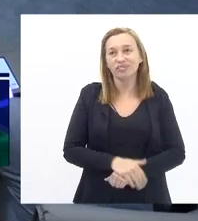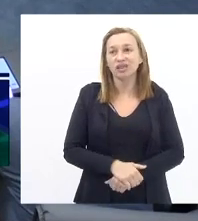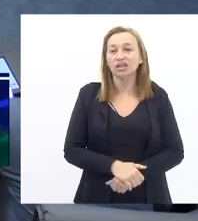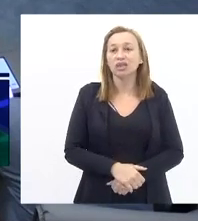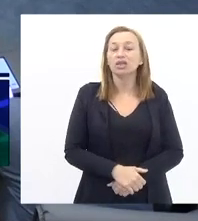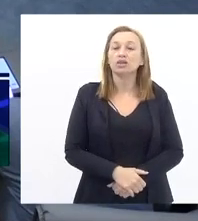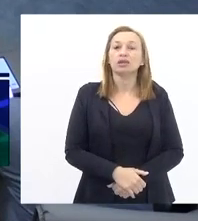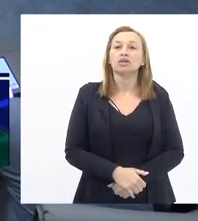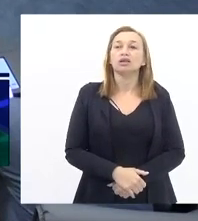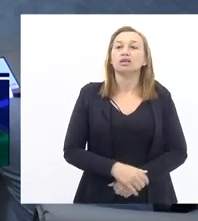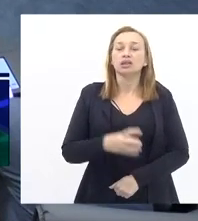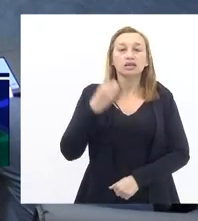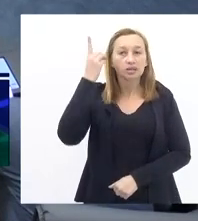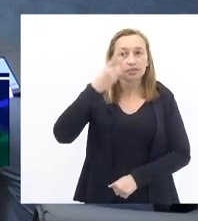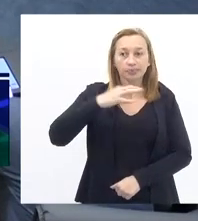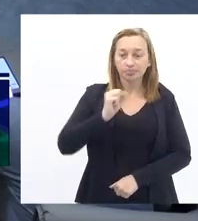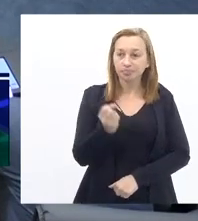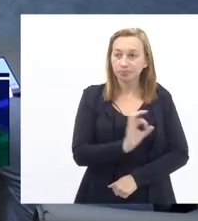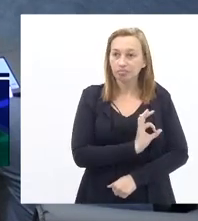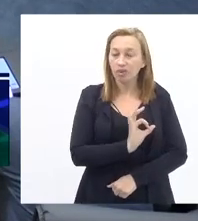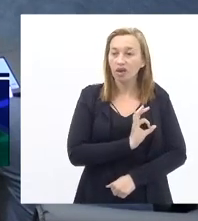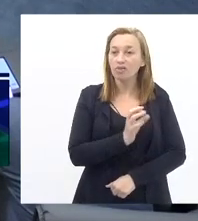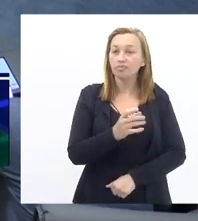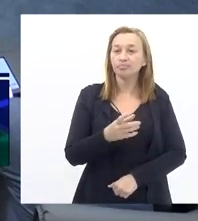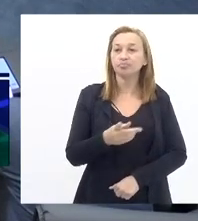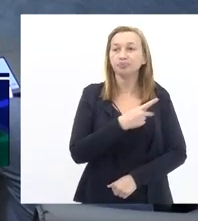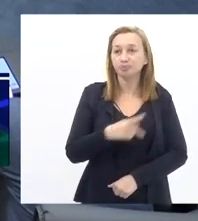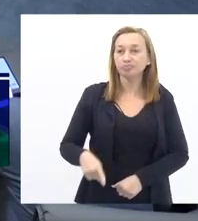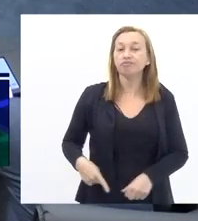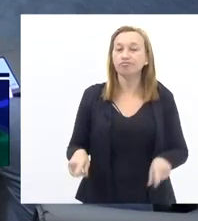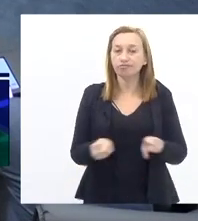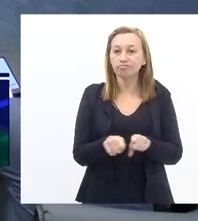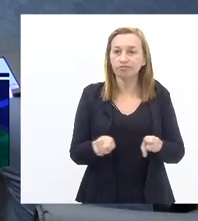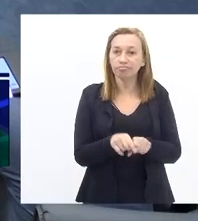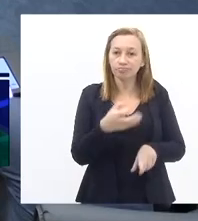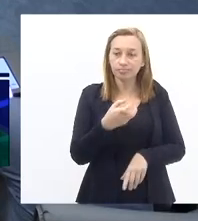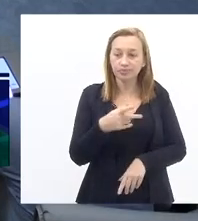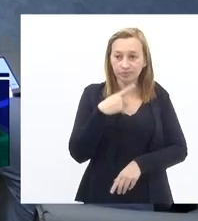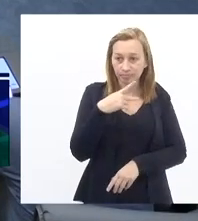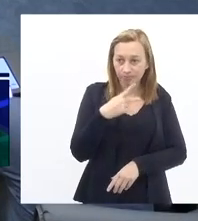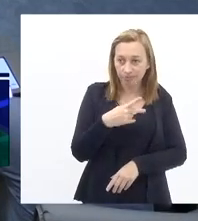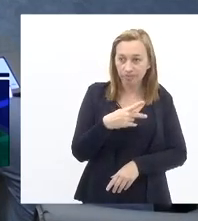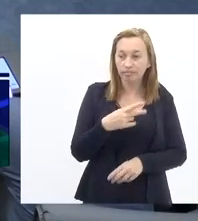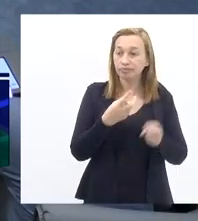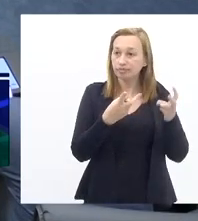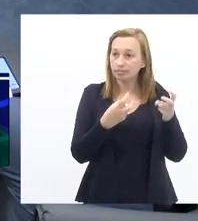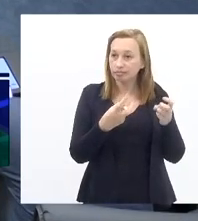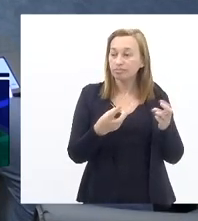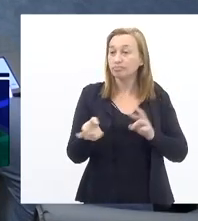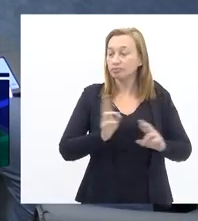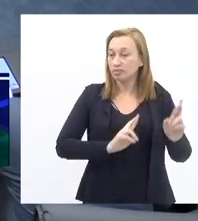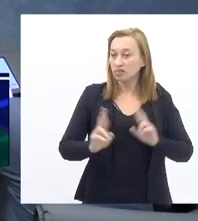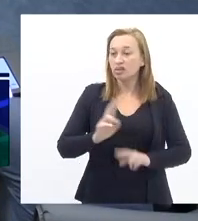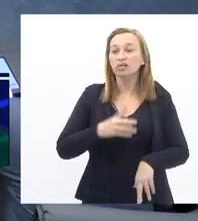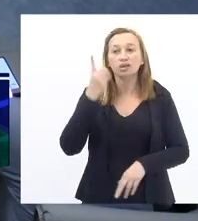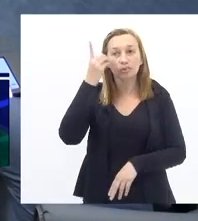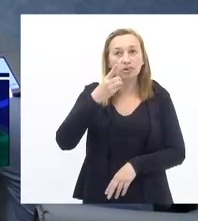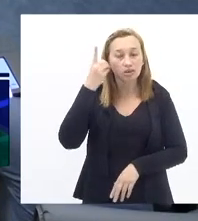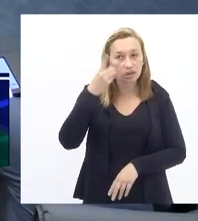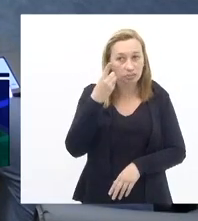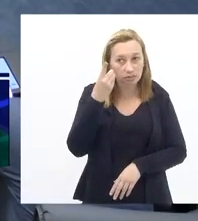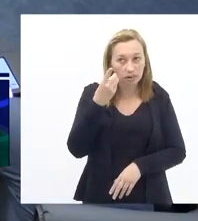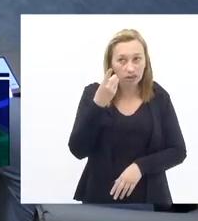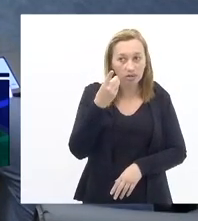Deputada Marta Rocha. Presidente, eu também queria fazer uma observação relativa ao projeto do deputado Rosenberg